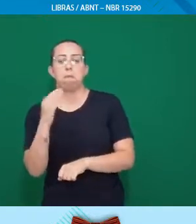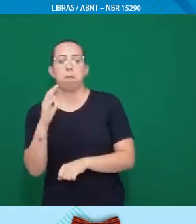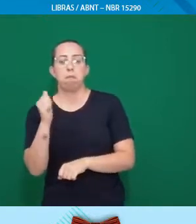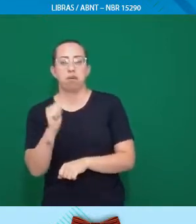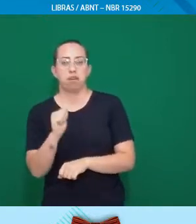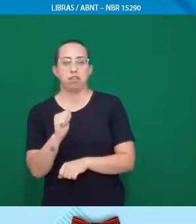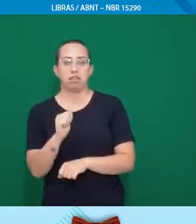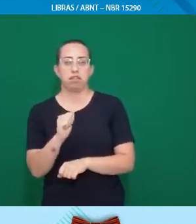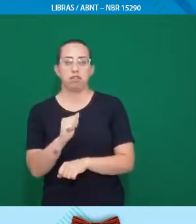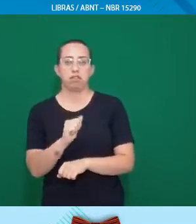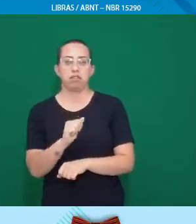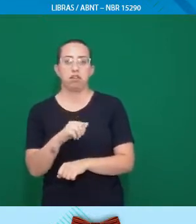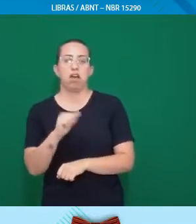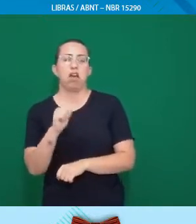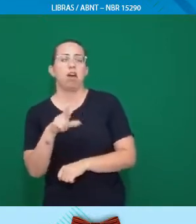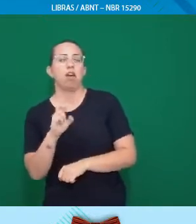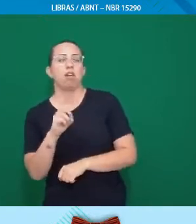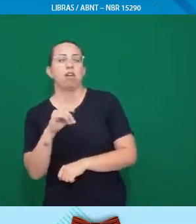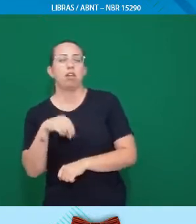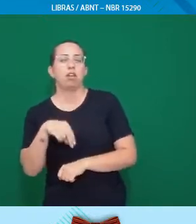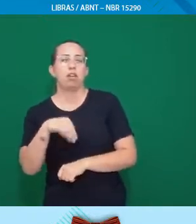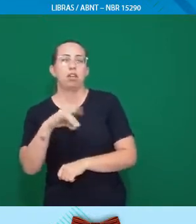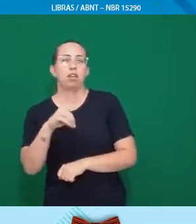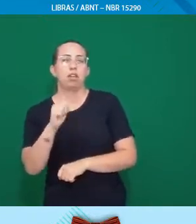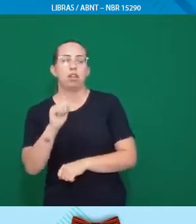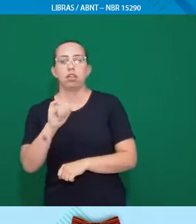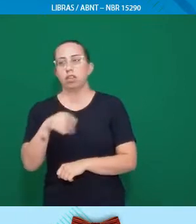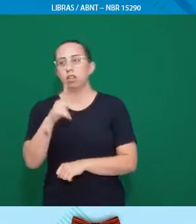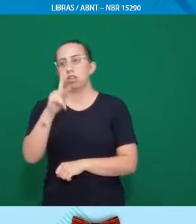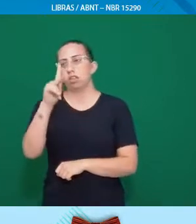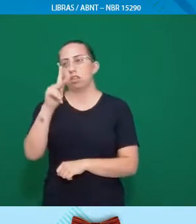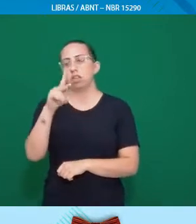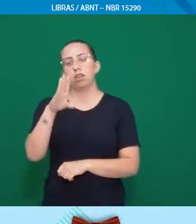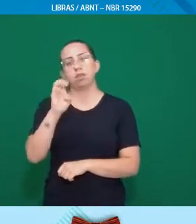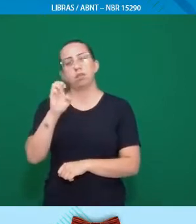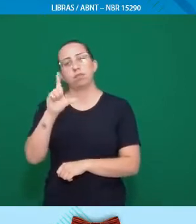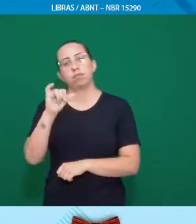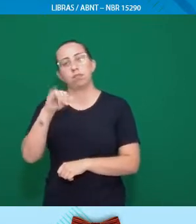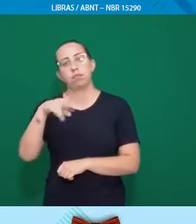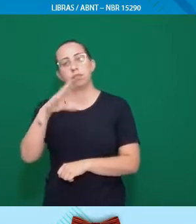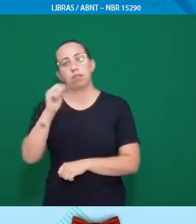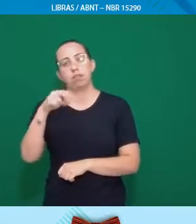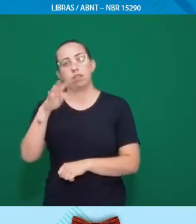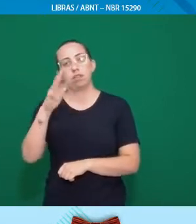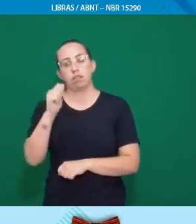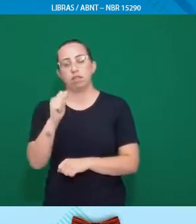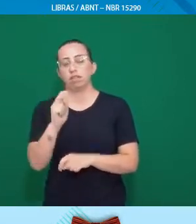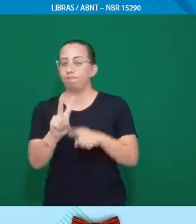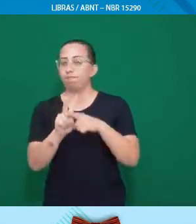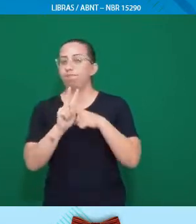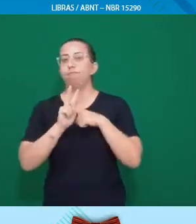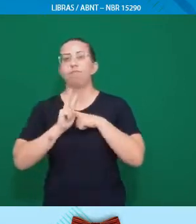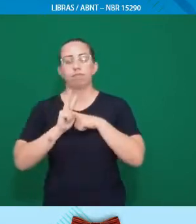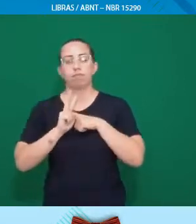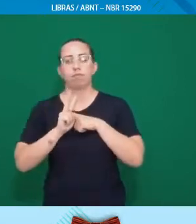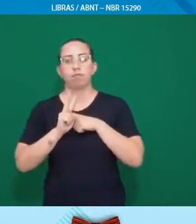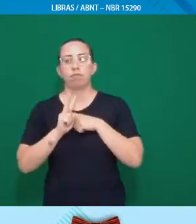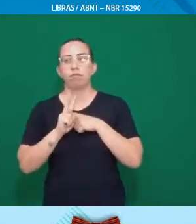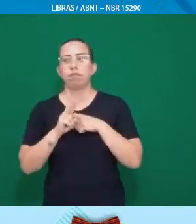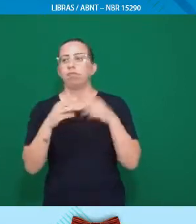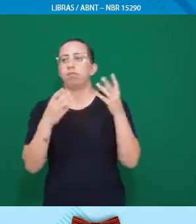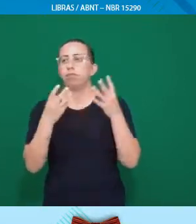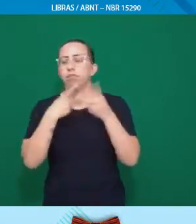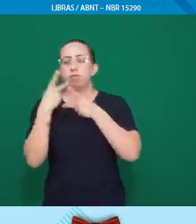e fez duas Avenida JK e brincando financiado e tu quer dizer que os prefeitos